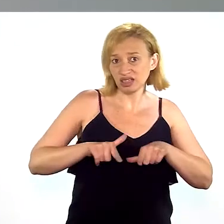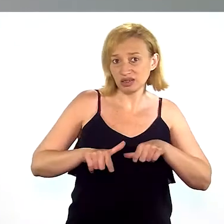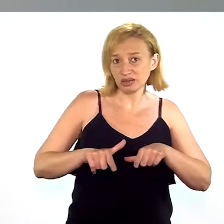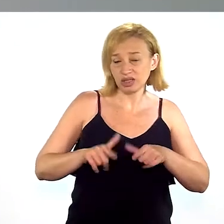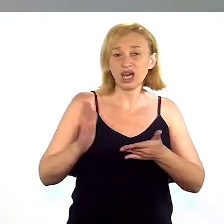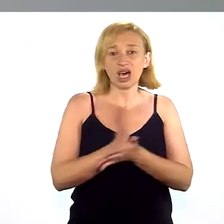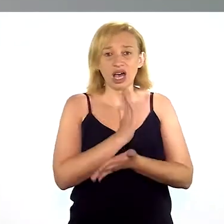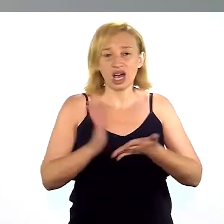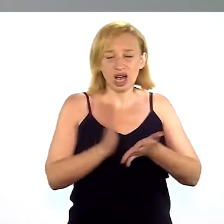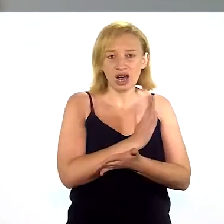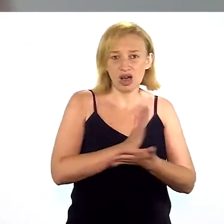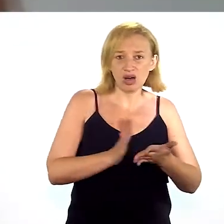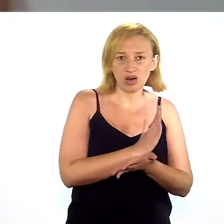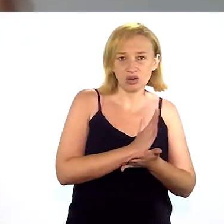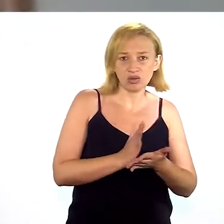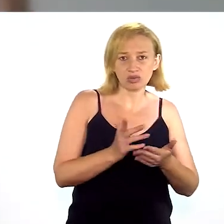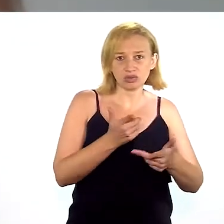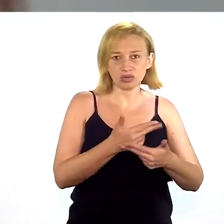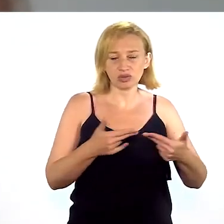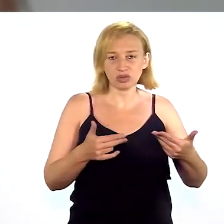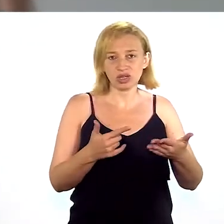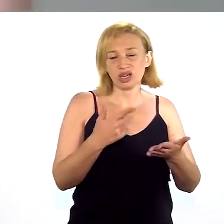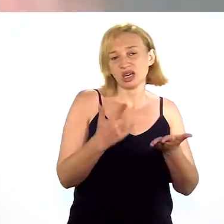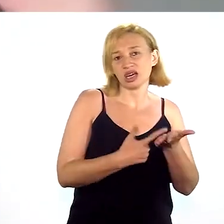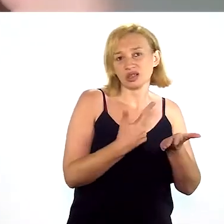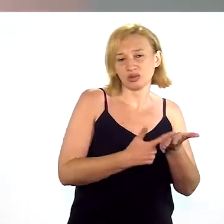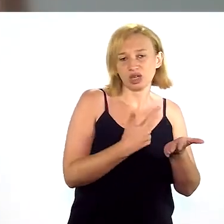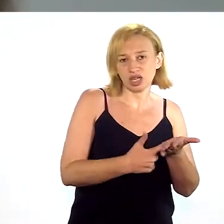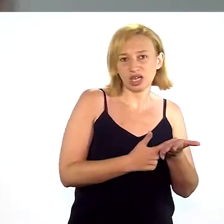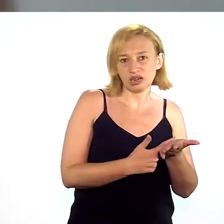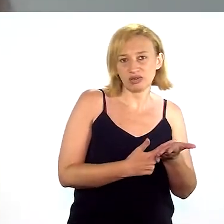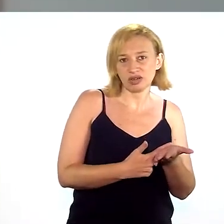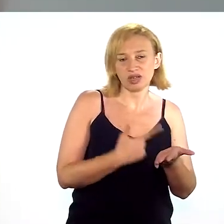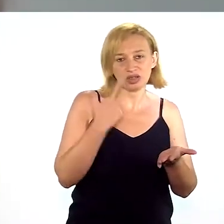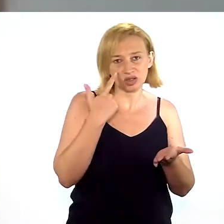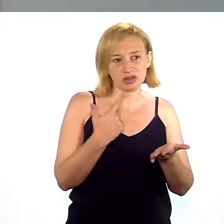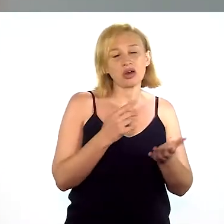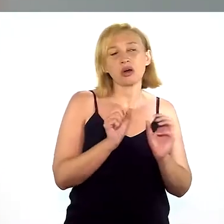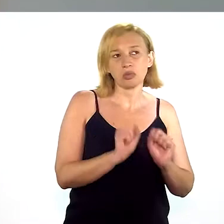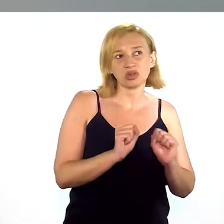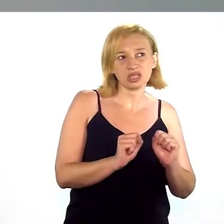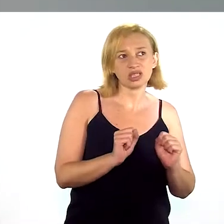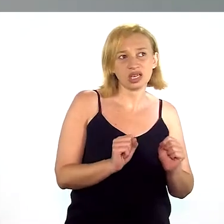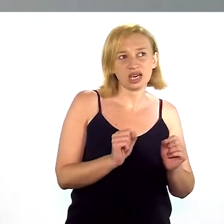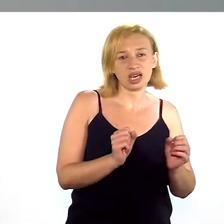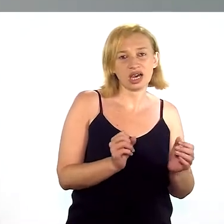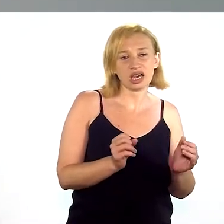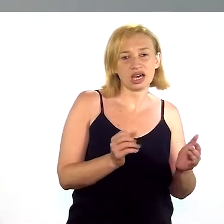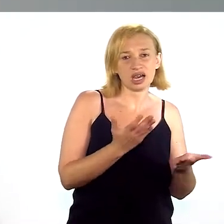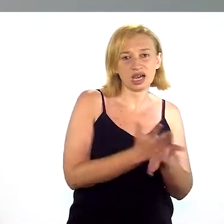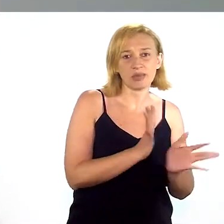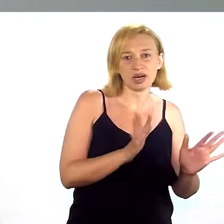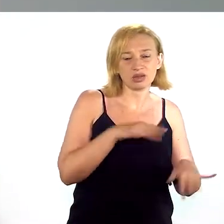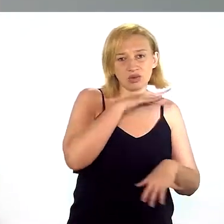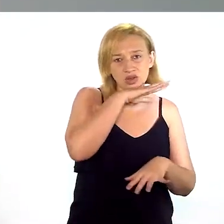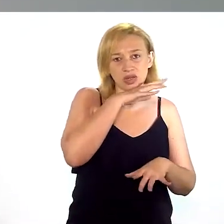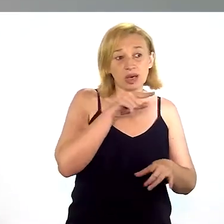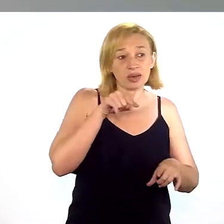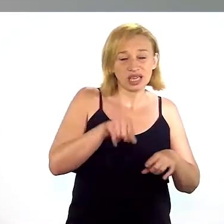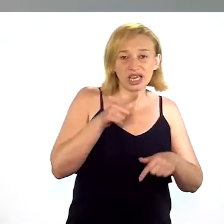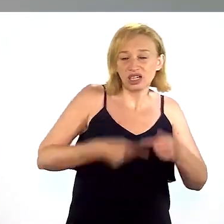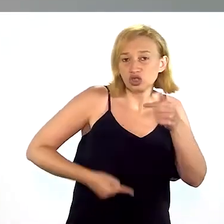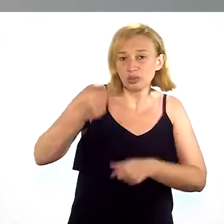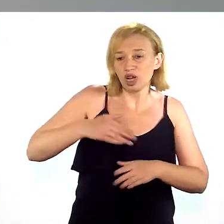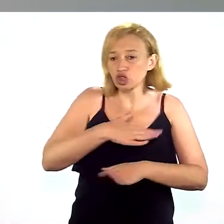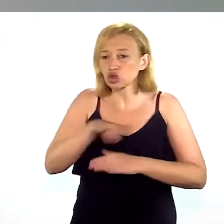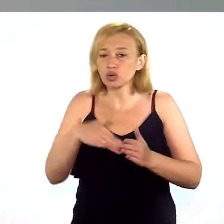história ficcional. Algumas cenas daquela vive seriam extremamente perigosas, podiam ter acabado em tragédias, e aqui ela supera